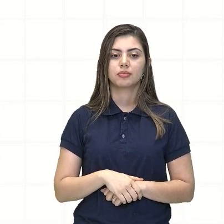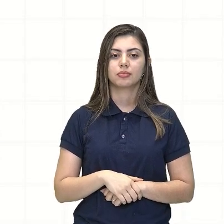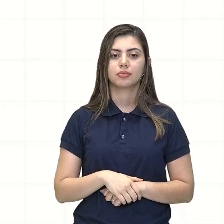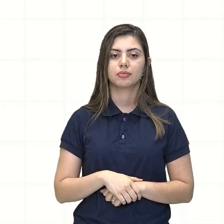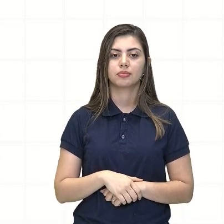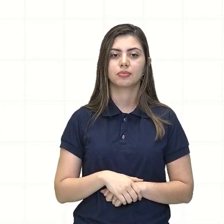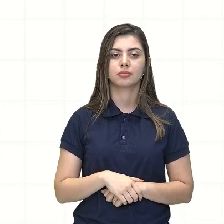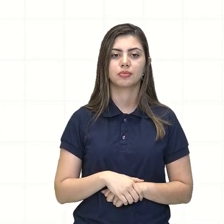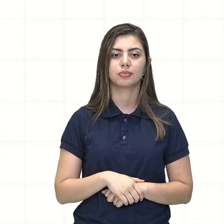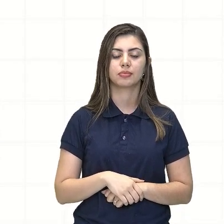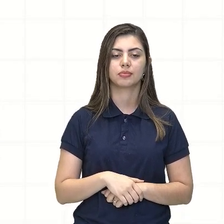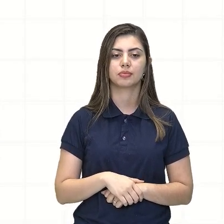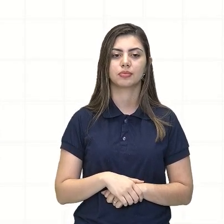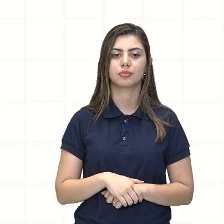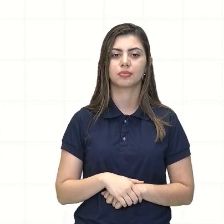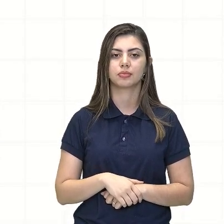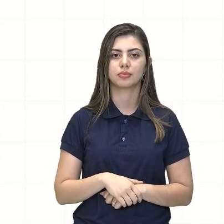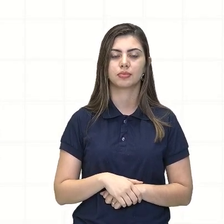Continuando.